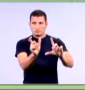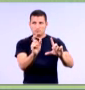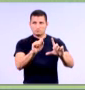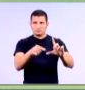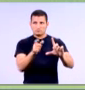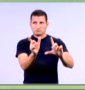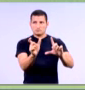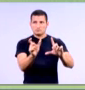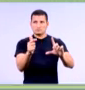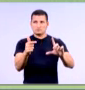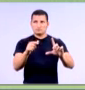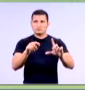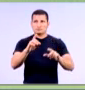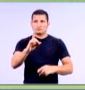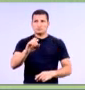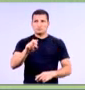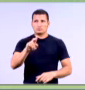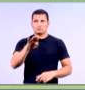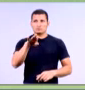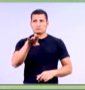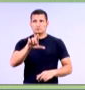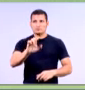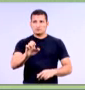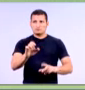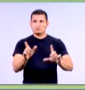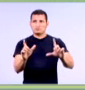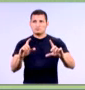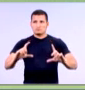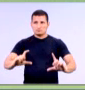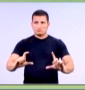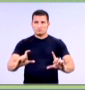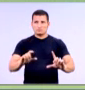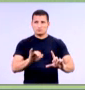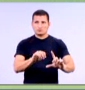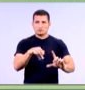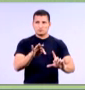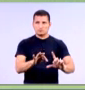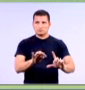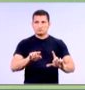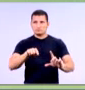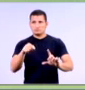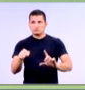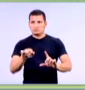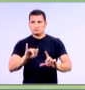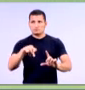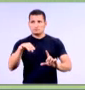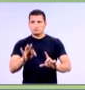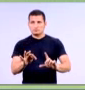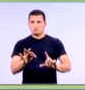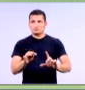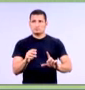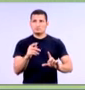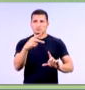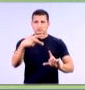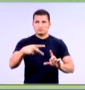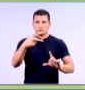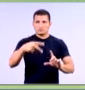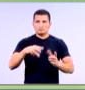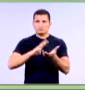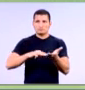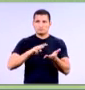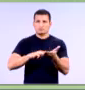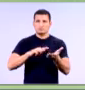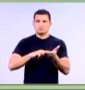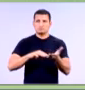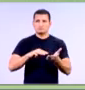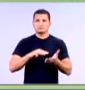nesse método, o segundo parâmetro é inteiro. Então são diferentes. Quer dizer, esses 2 métodos,